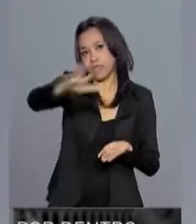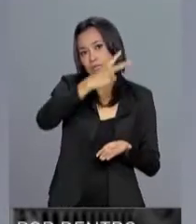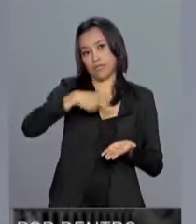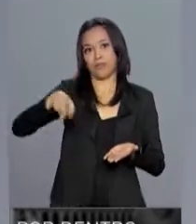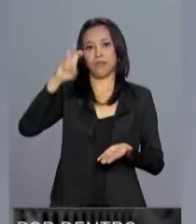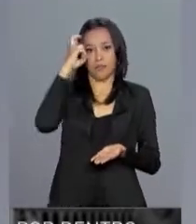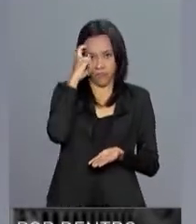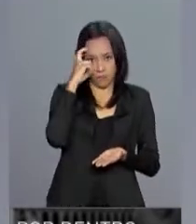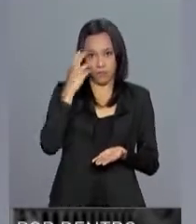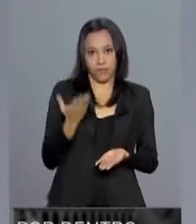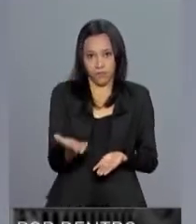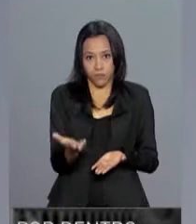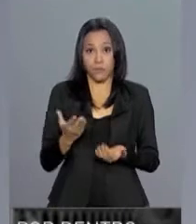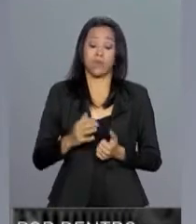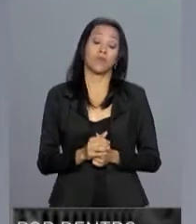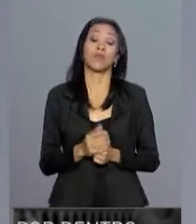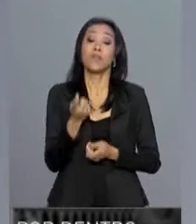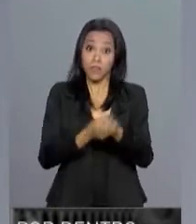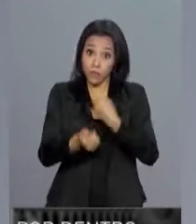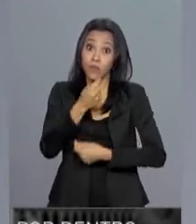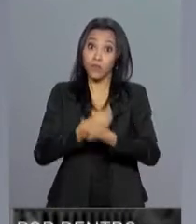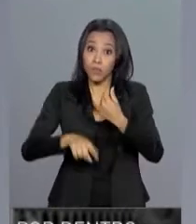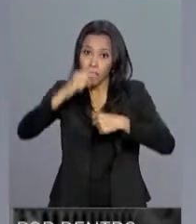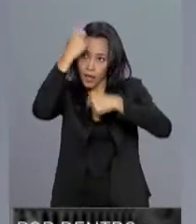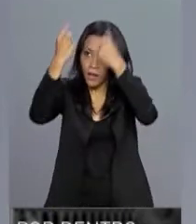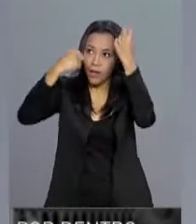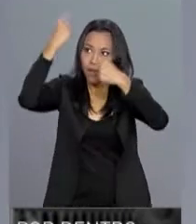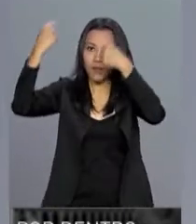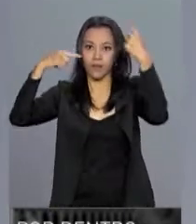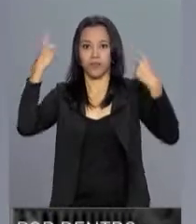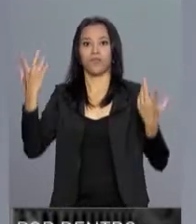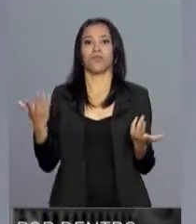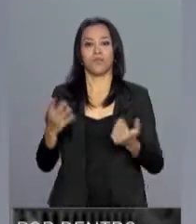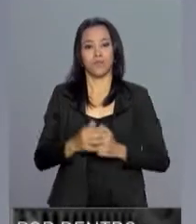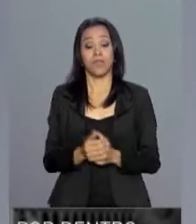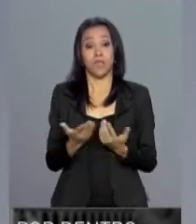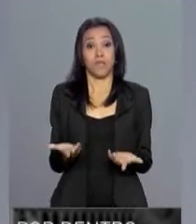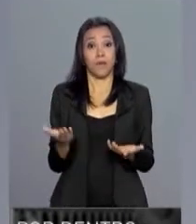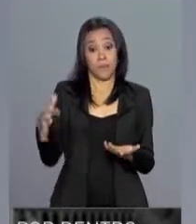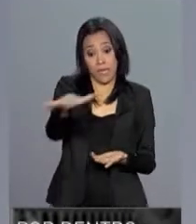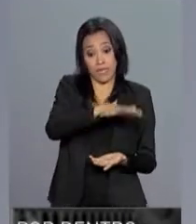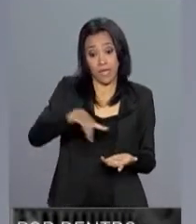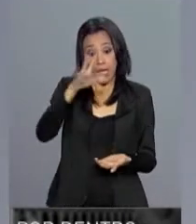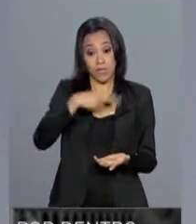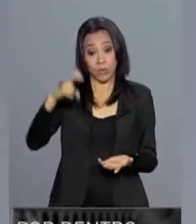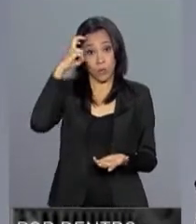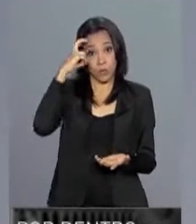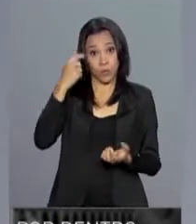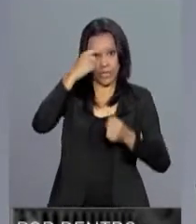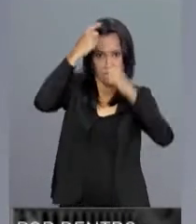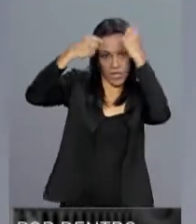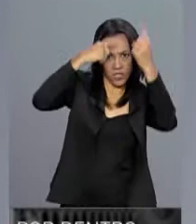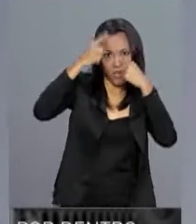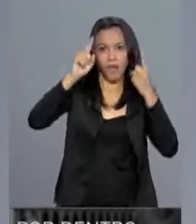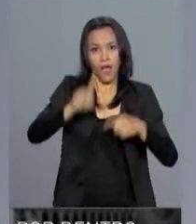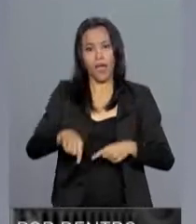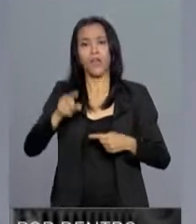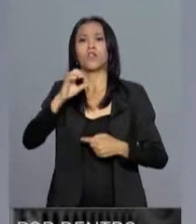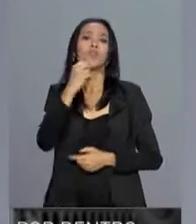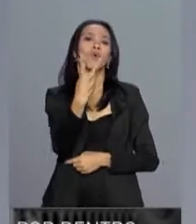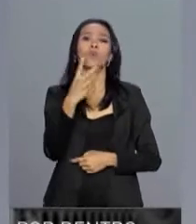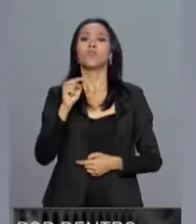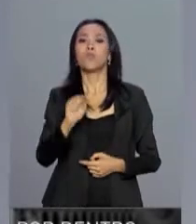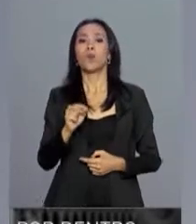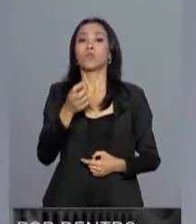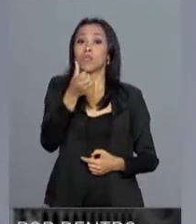área da cultura e da economia é criativa as atividades culturais e criativas hoje já responde por dois